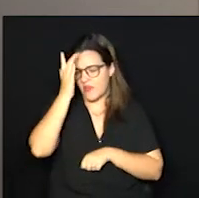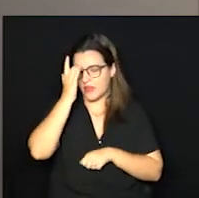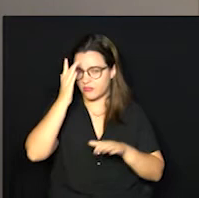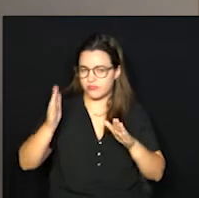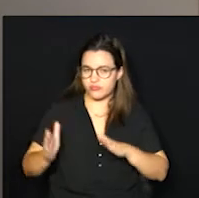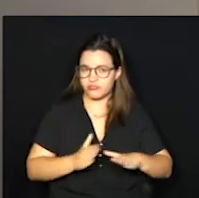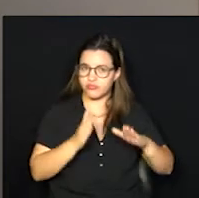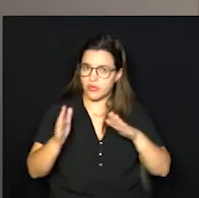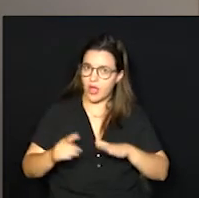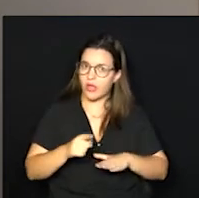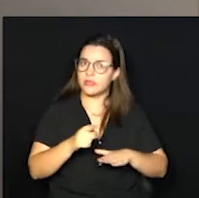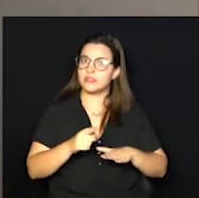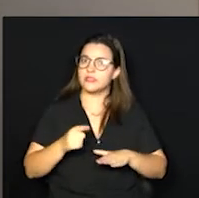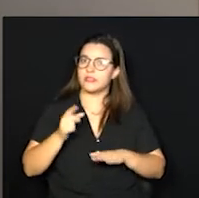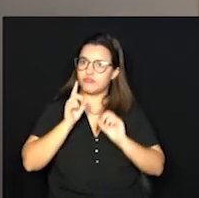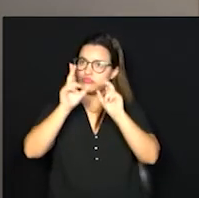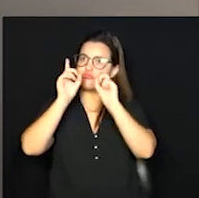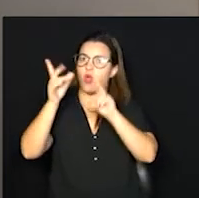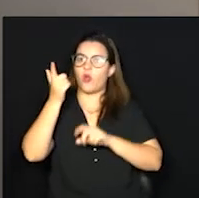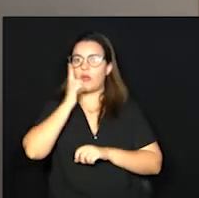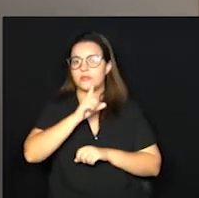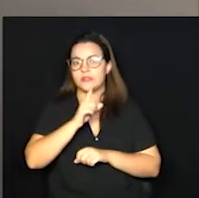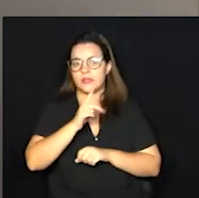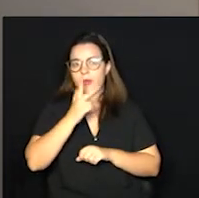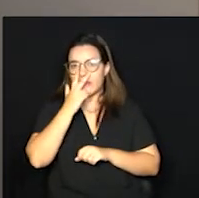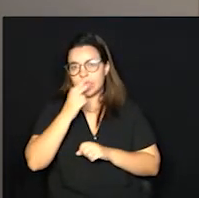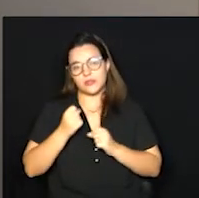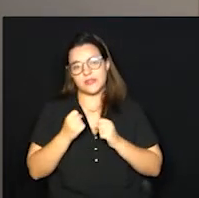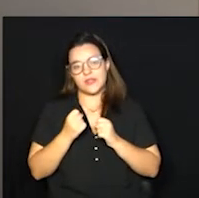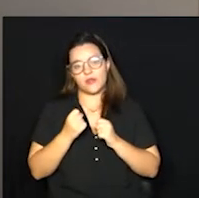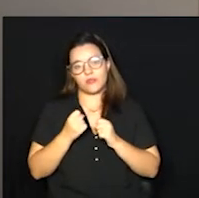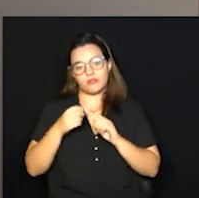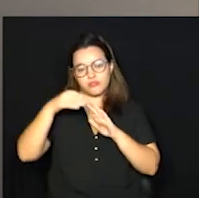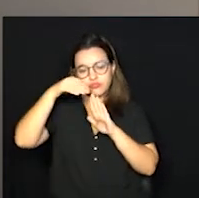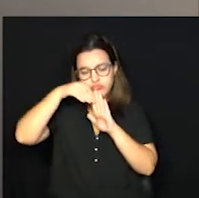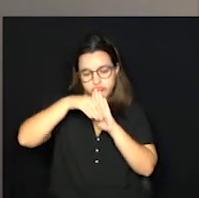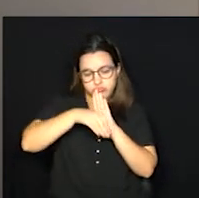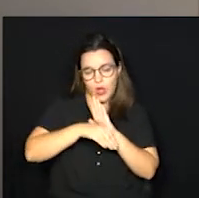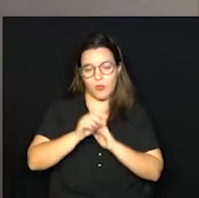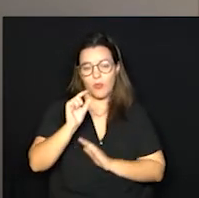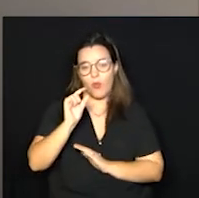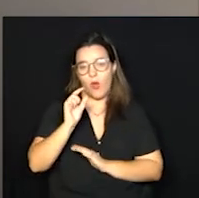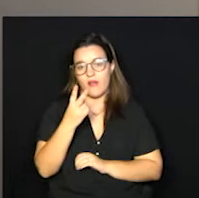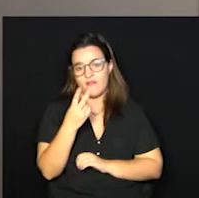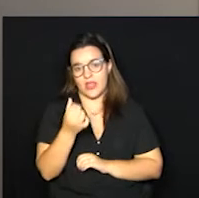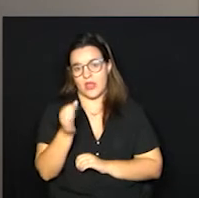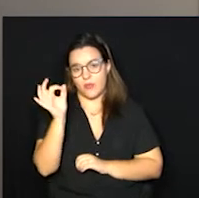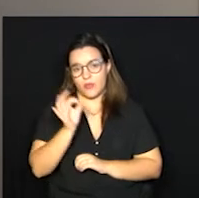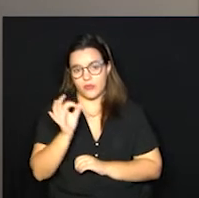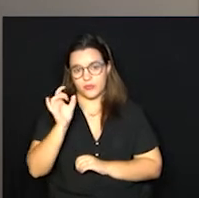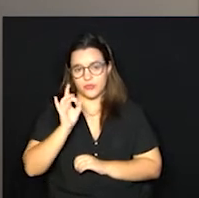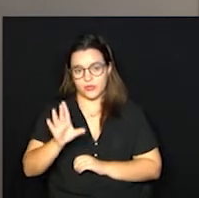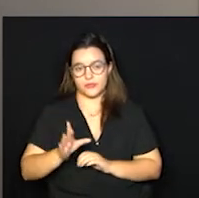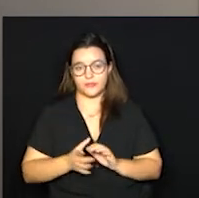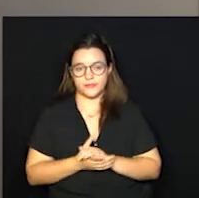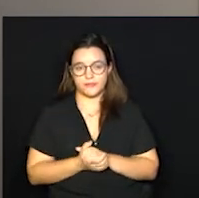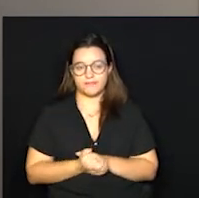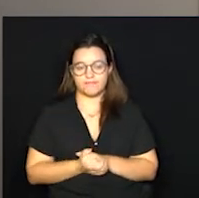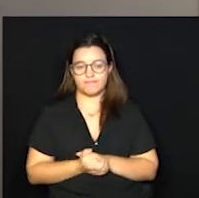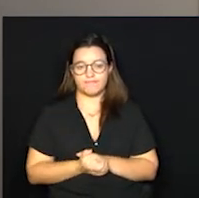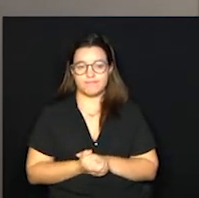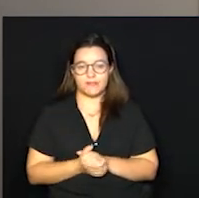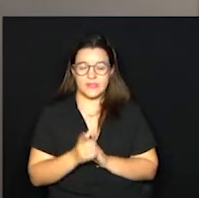que seguraram essa queda de 26%. Com isso, a gente tem o pior patamar